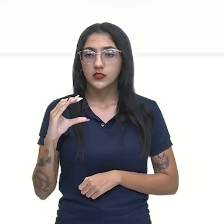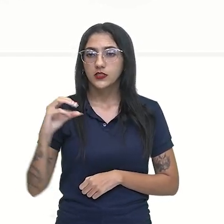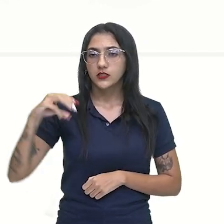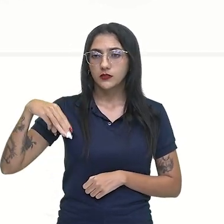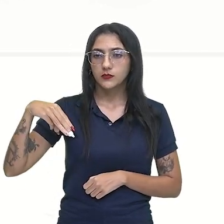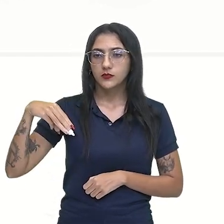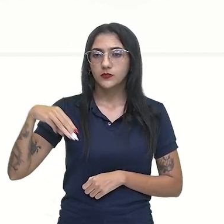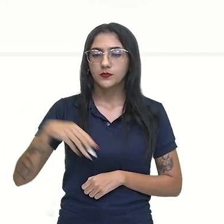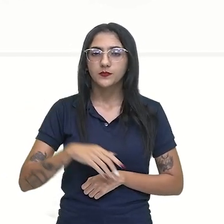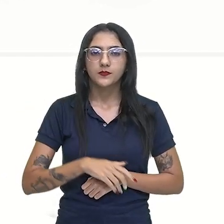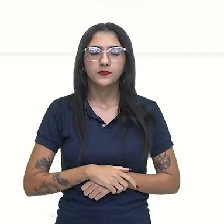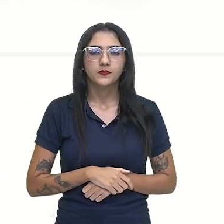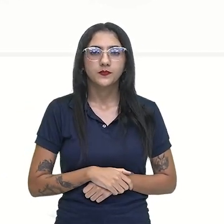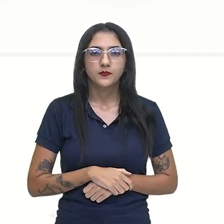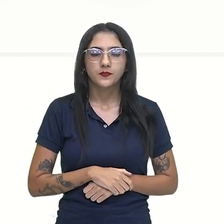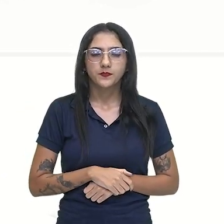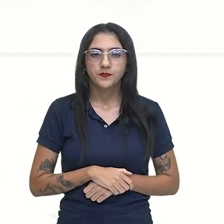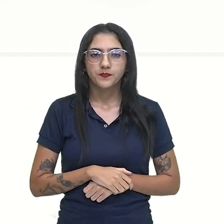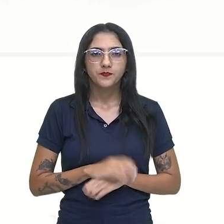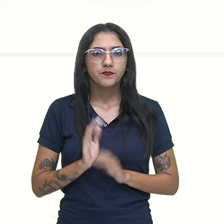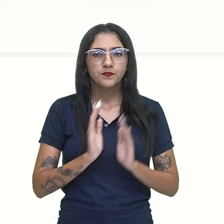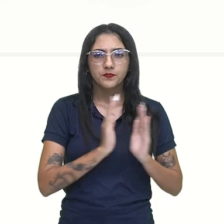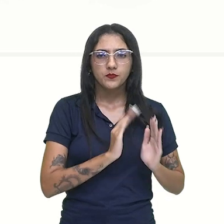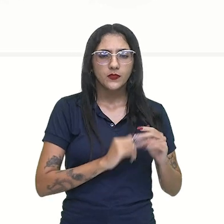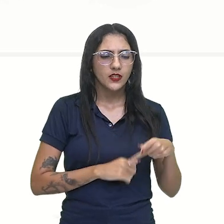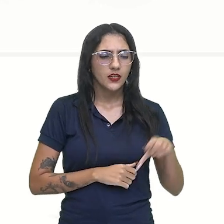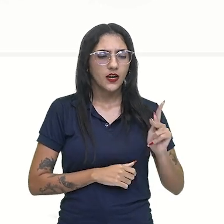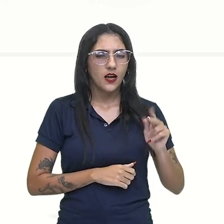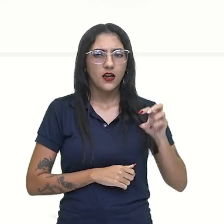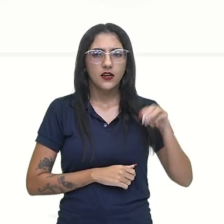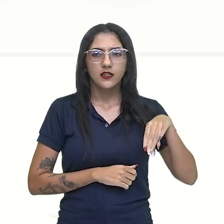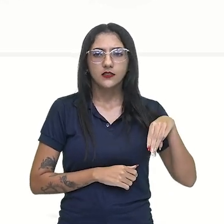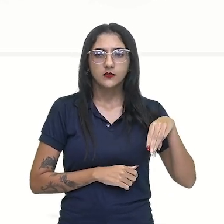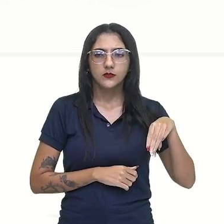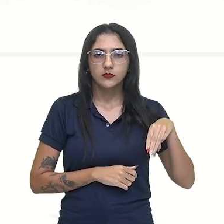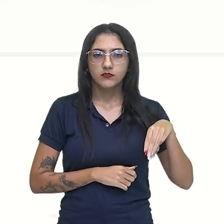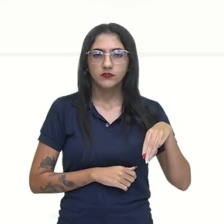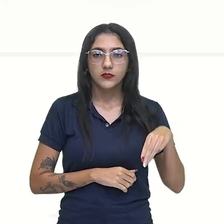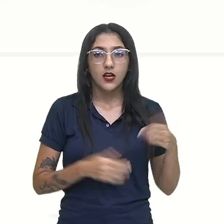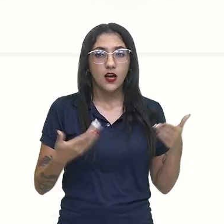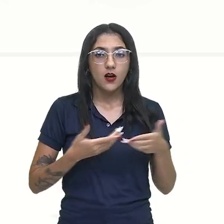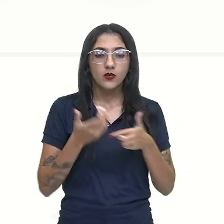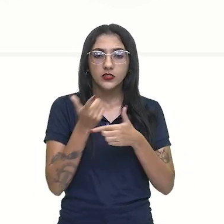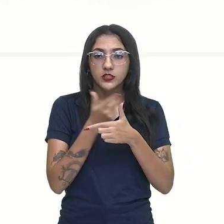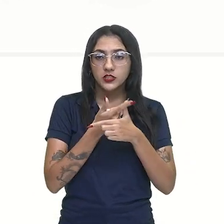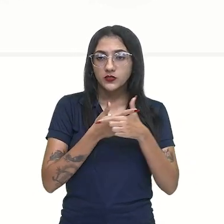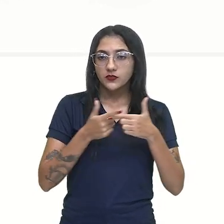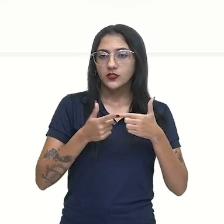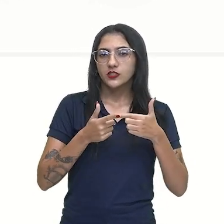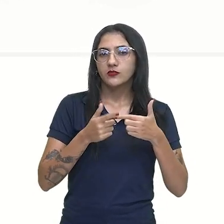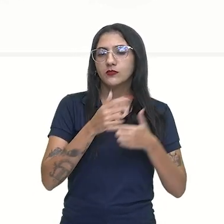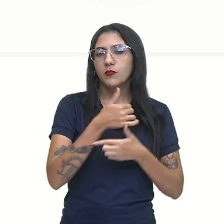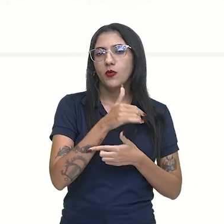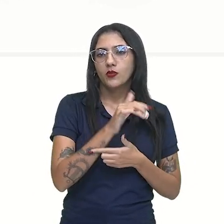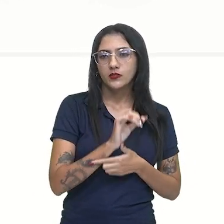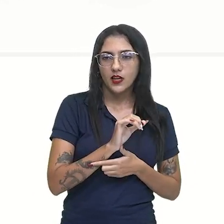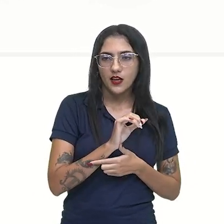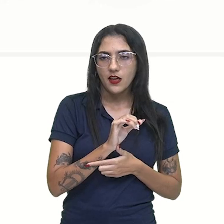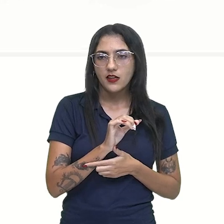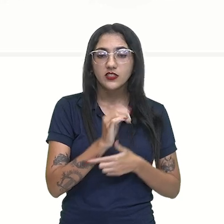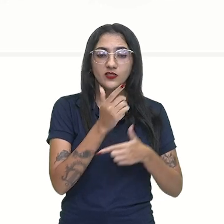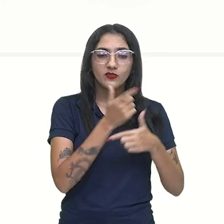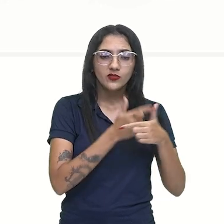é? Para quilômetro já é outra operação, né? É uma divisão por 10, outra divisão